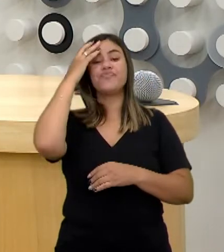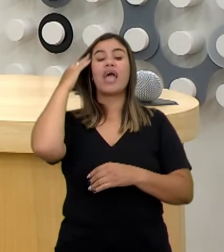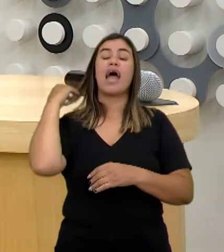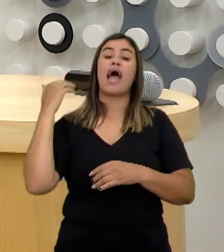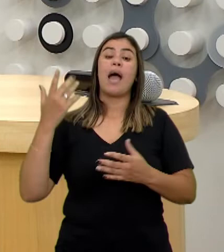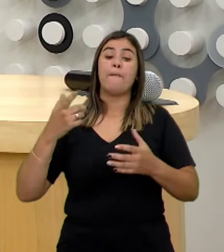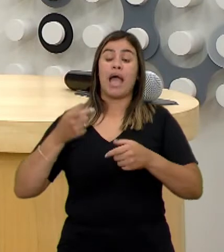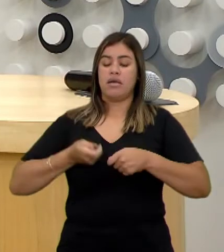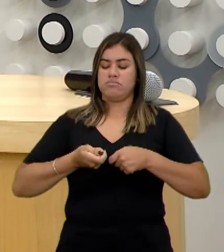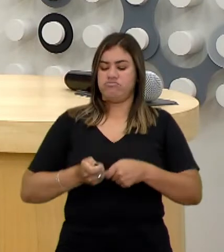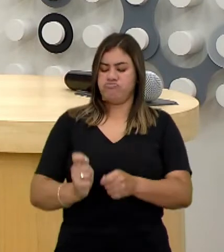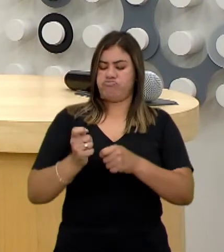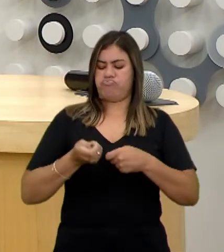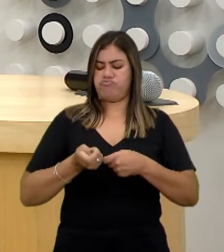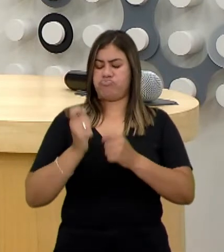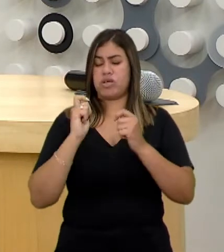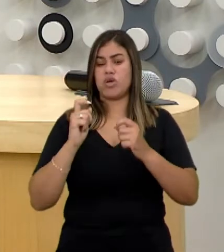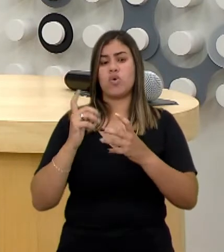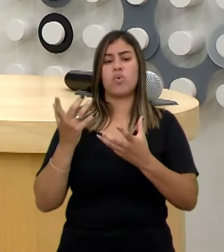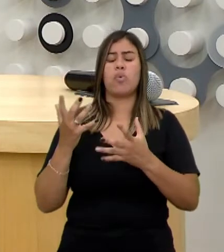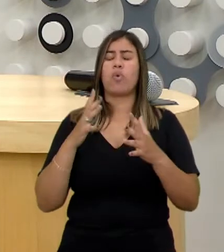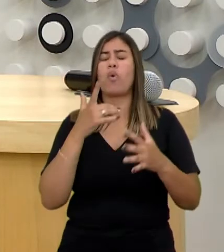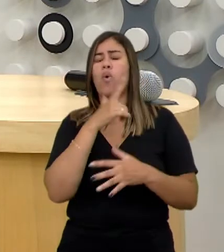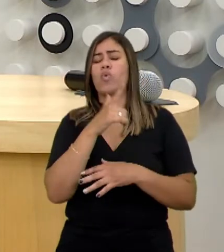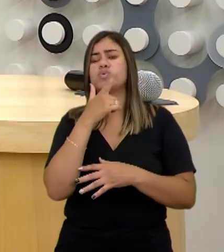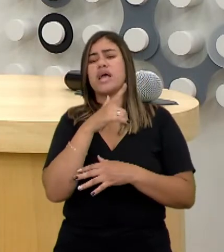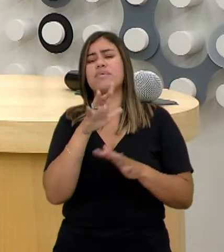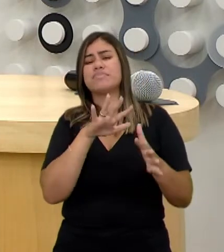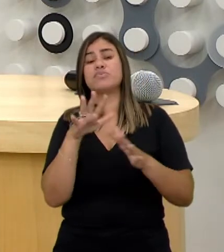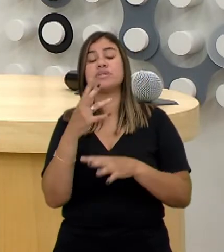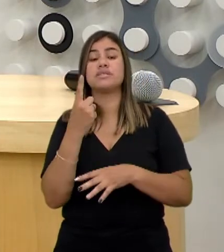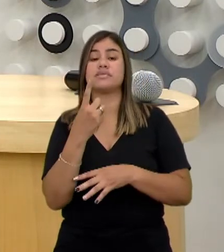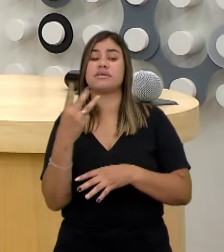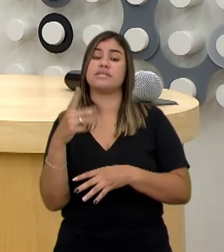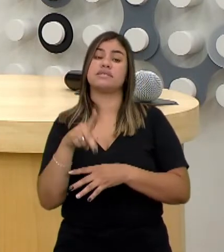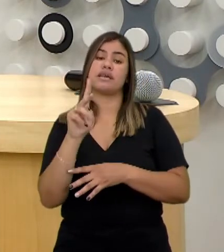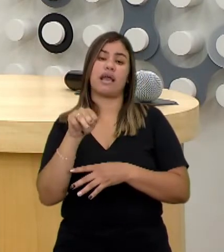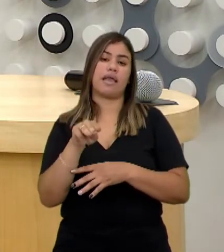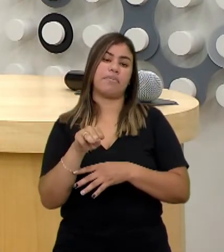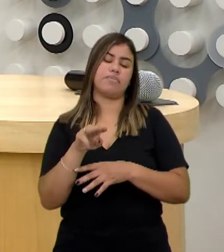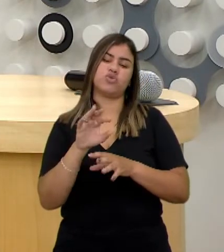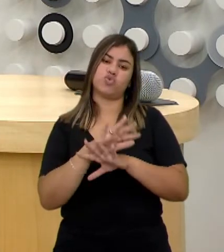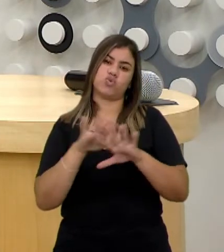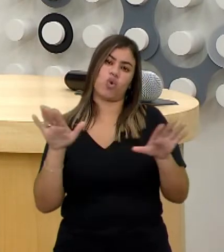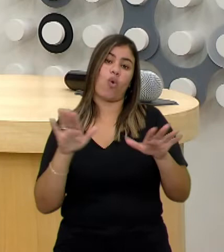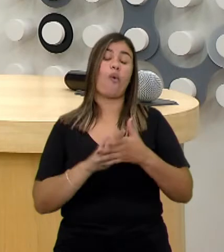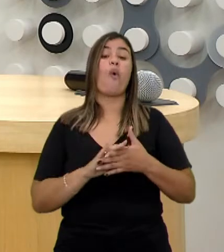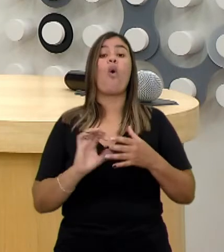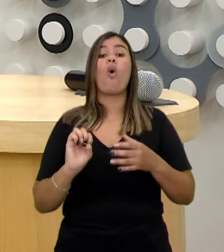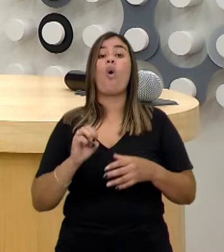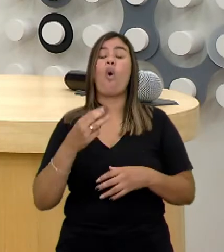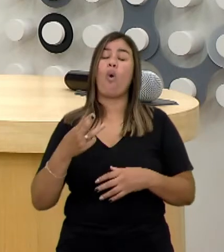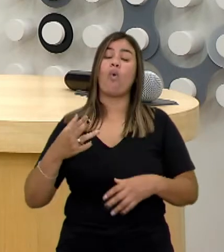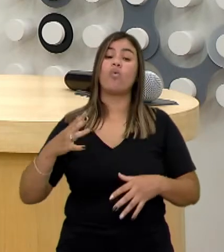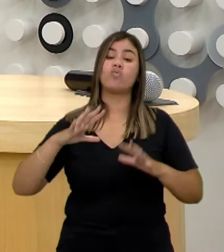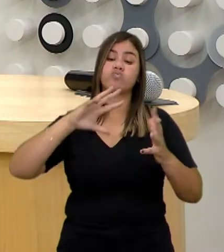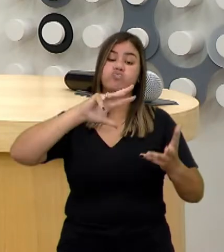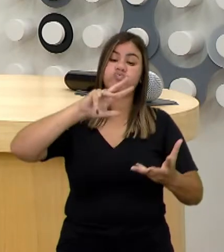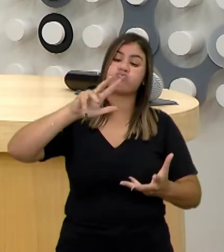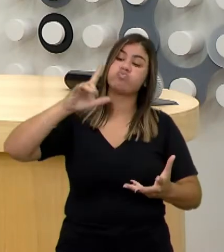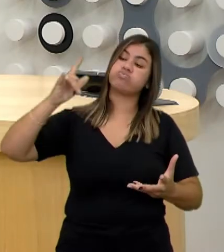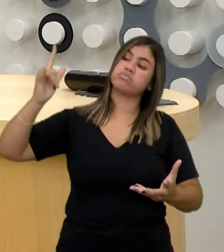aí, né, principalmente aí de satélites que conseguem, né, fazer aí um infravermelho, tá? E consegue aí